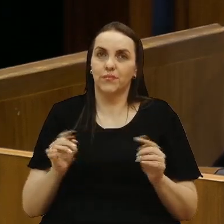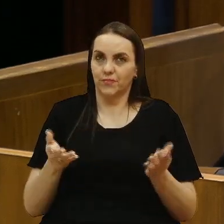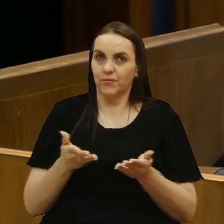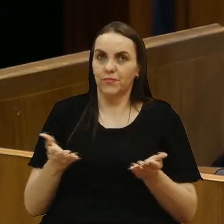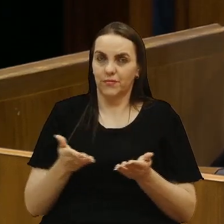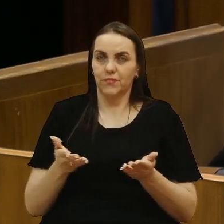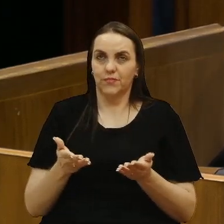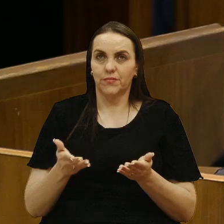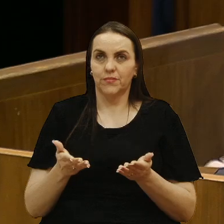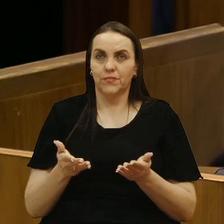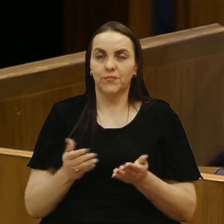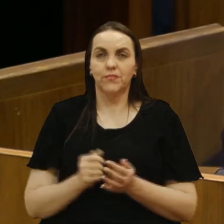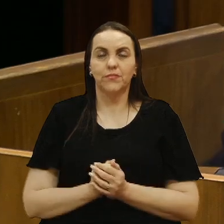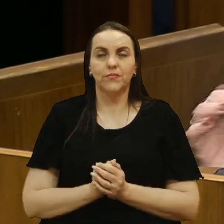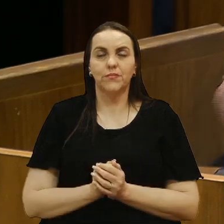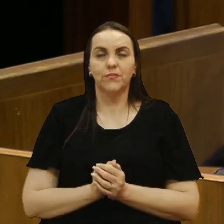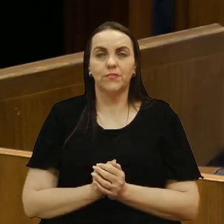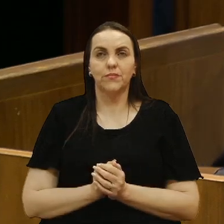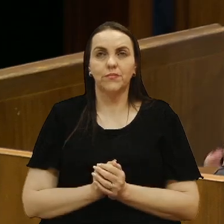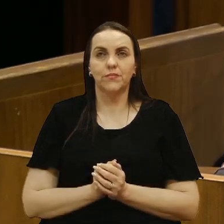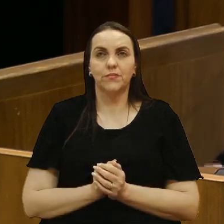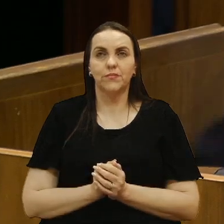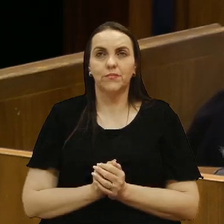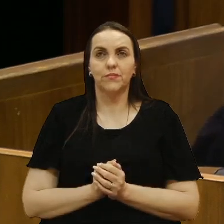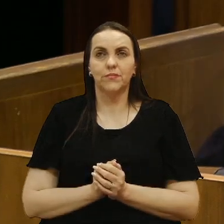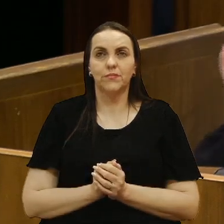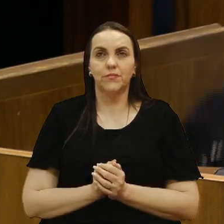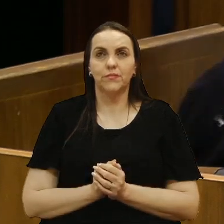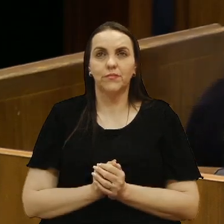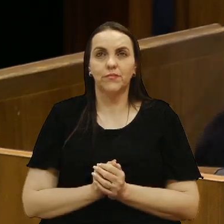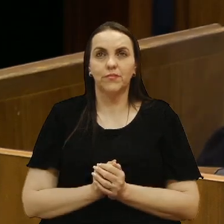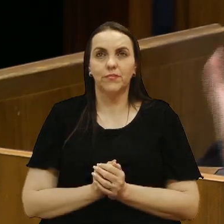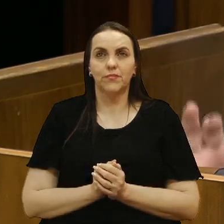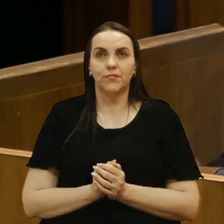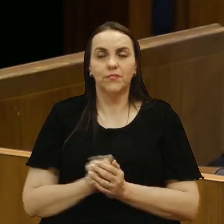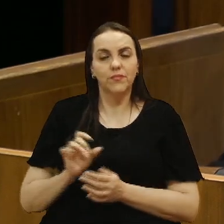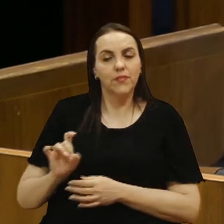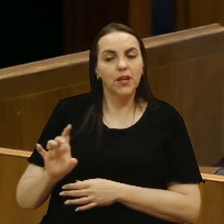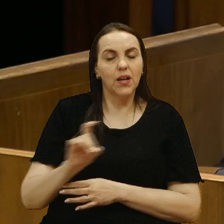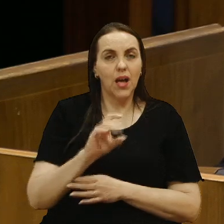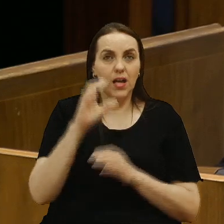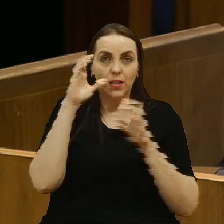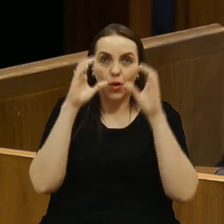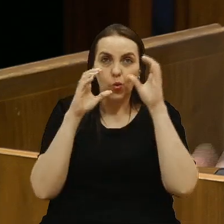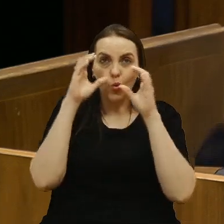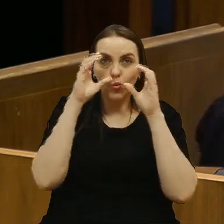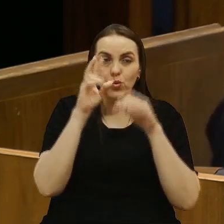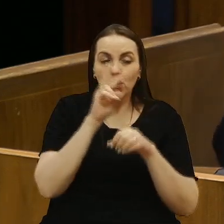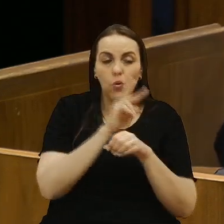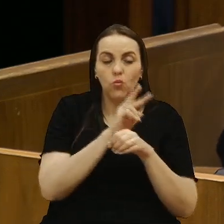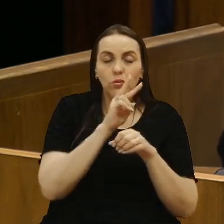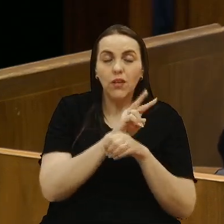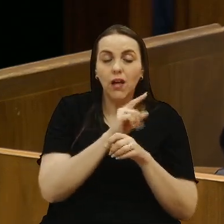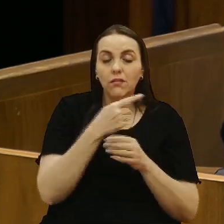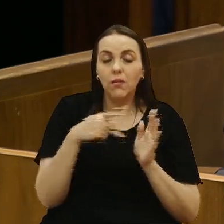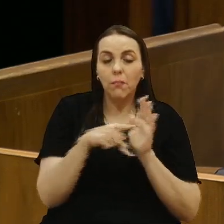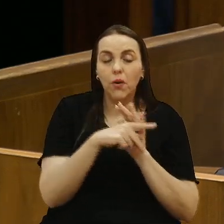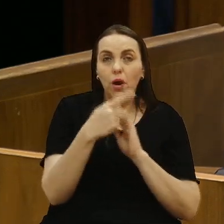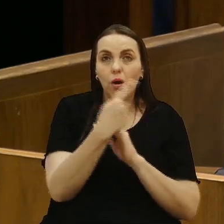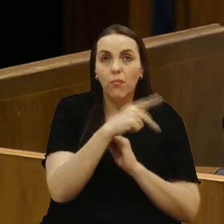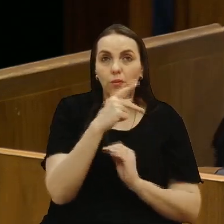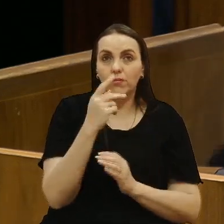hoje, como cada coruja cuida do seu toco, eu resolvi